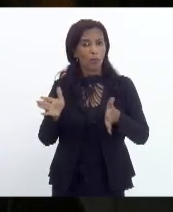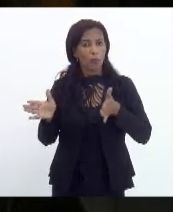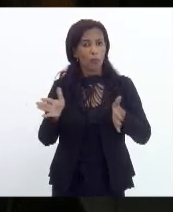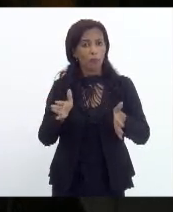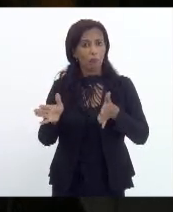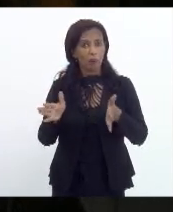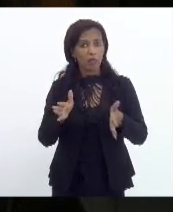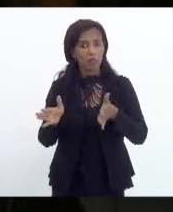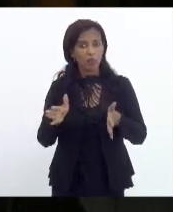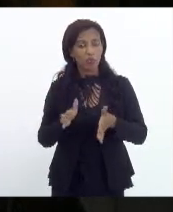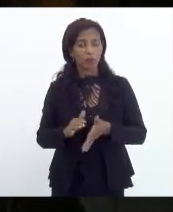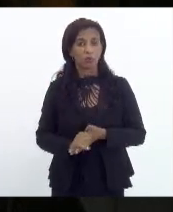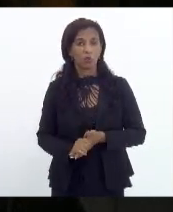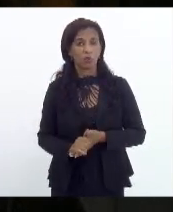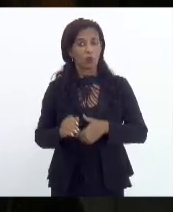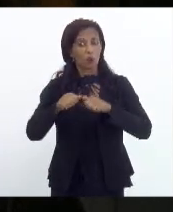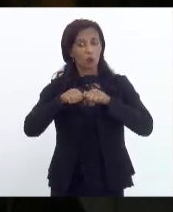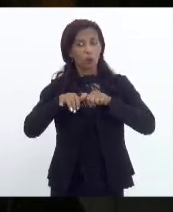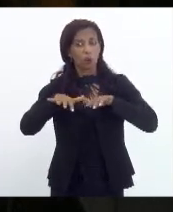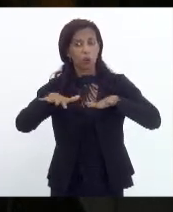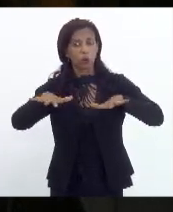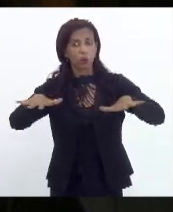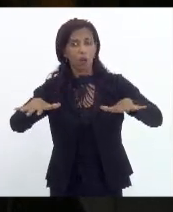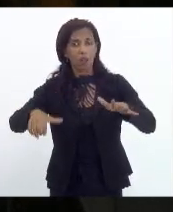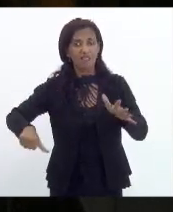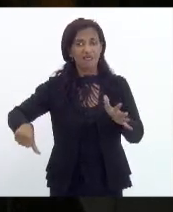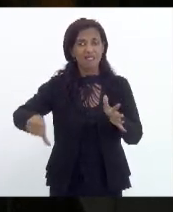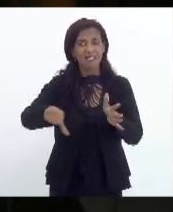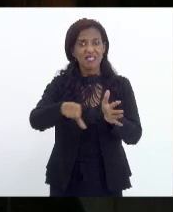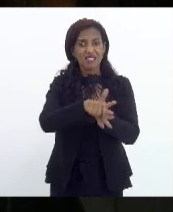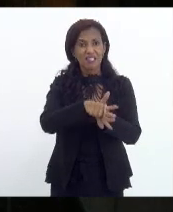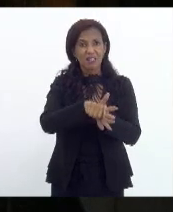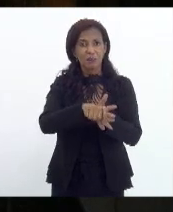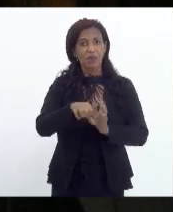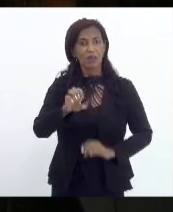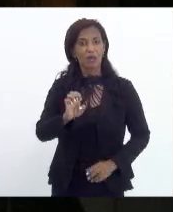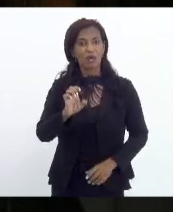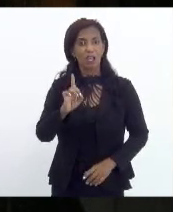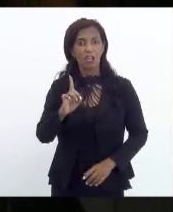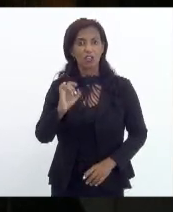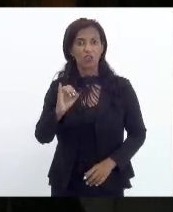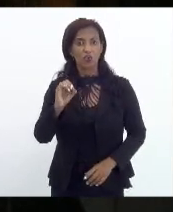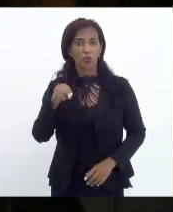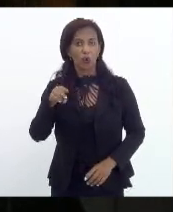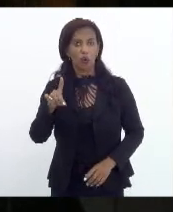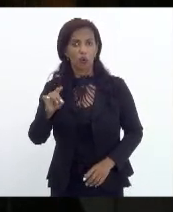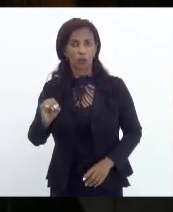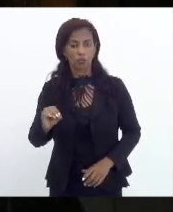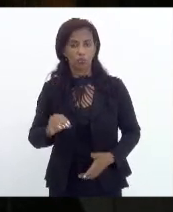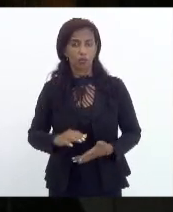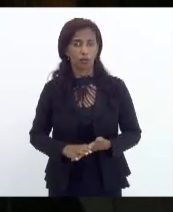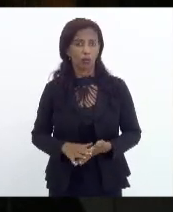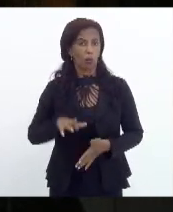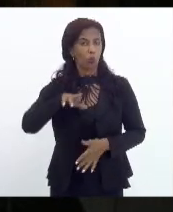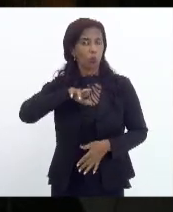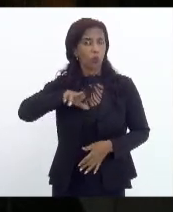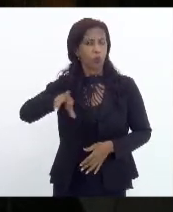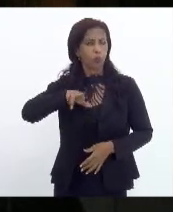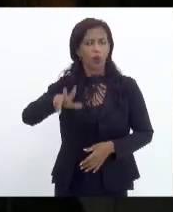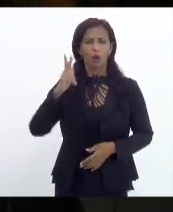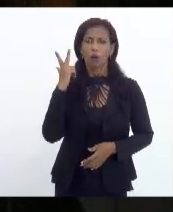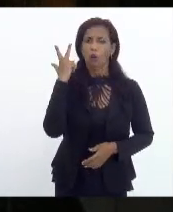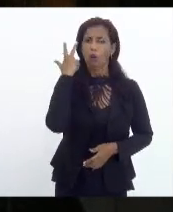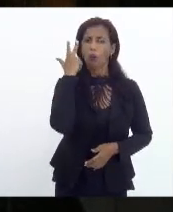período pandêmico crime hediondo e e não é nada